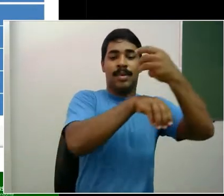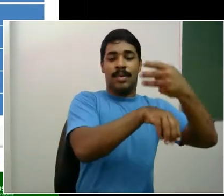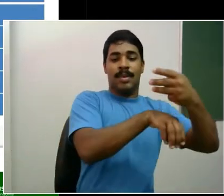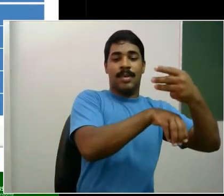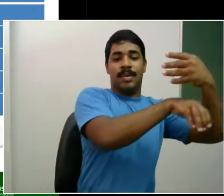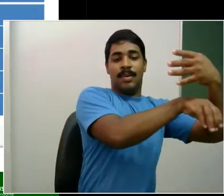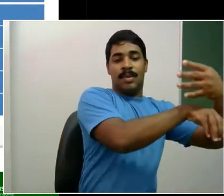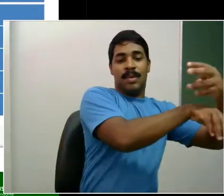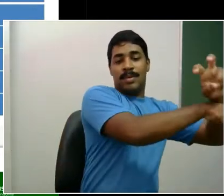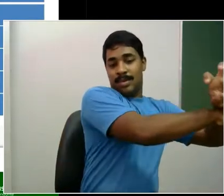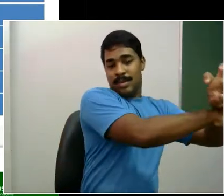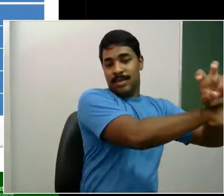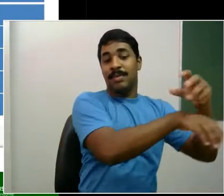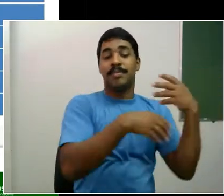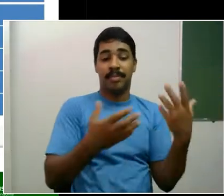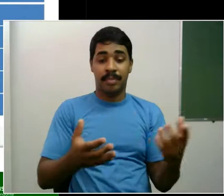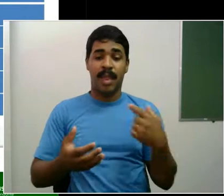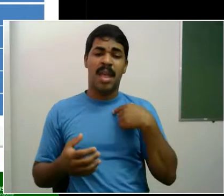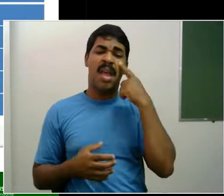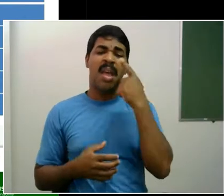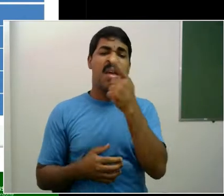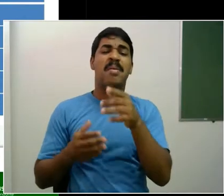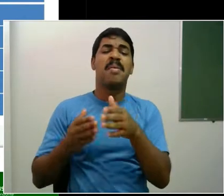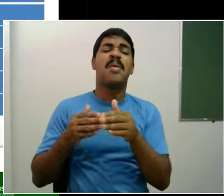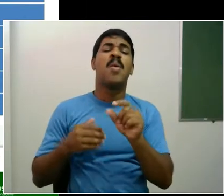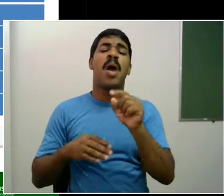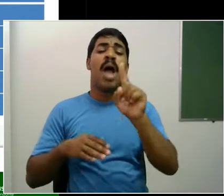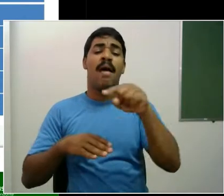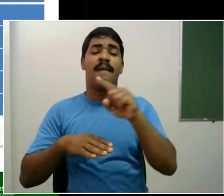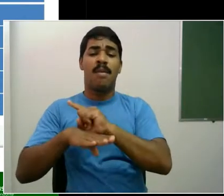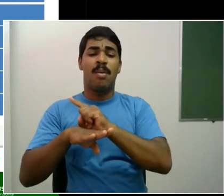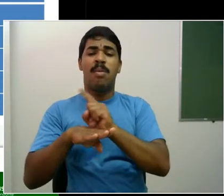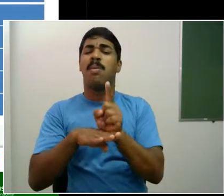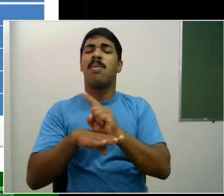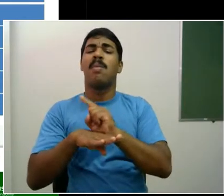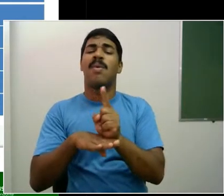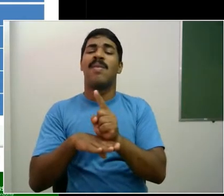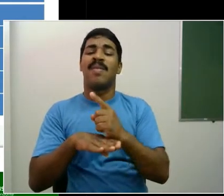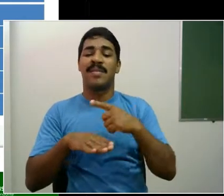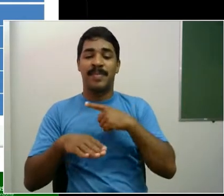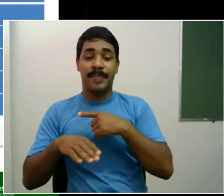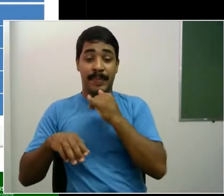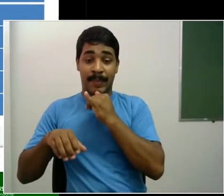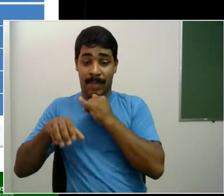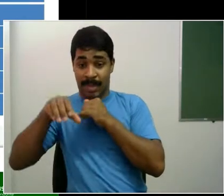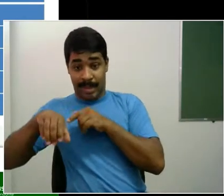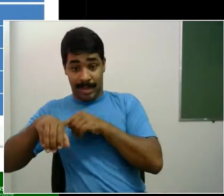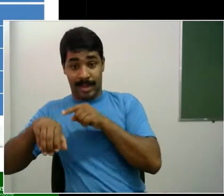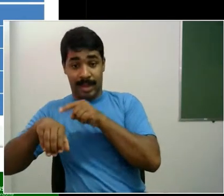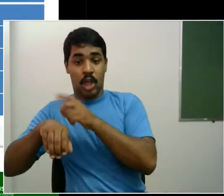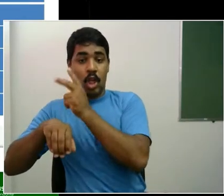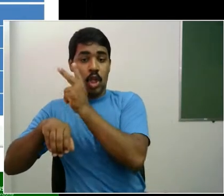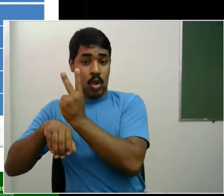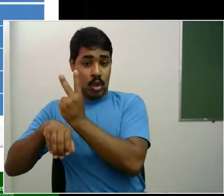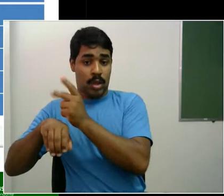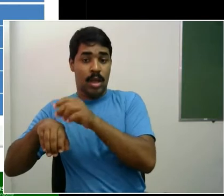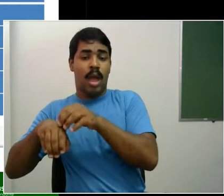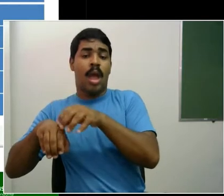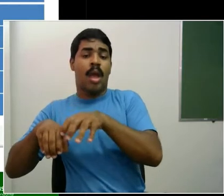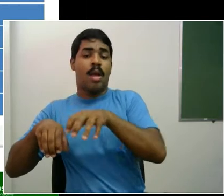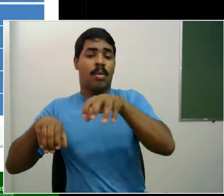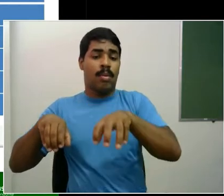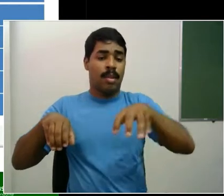média desenvolvida pelo carro no trecho compreendido entre os postos 2 e 4.